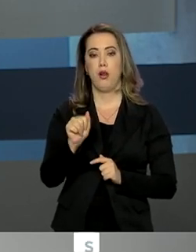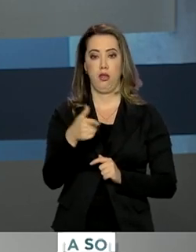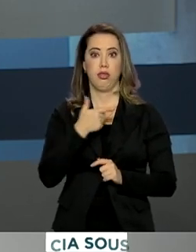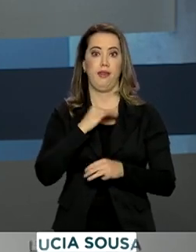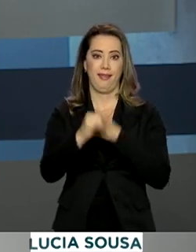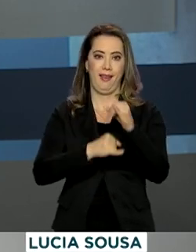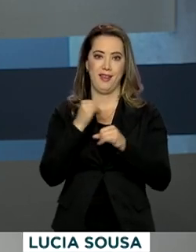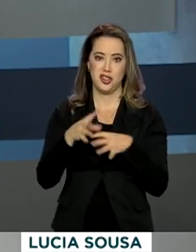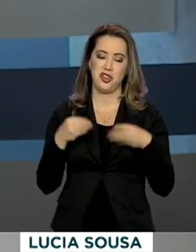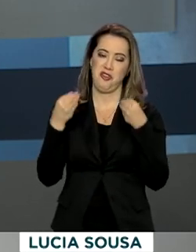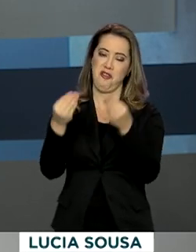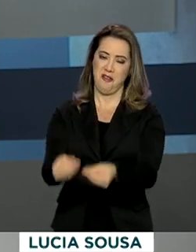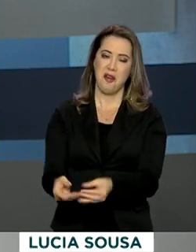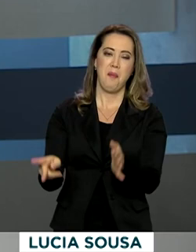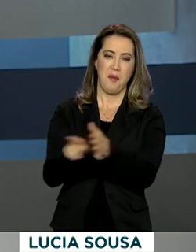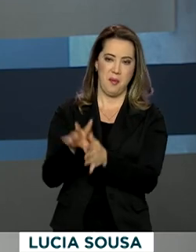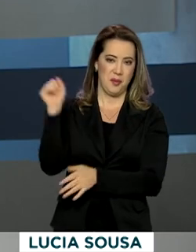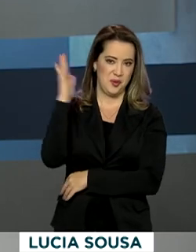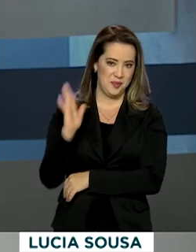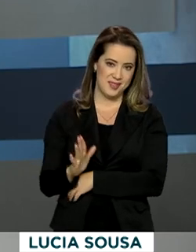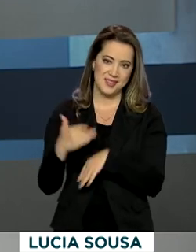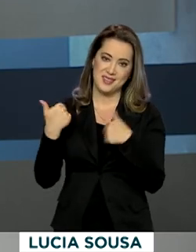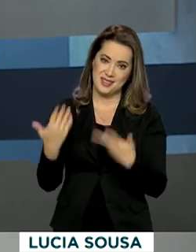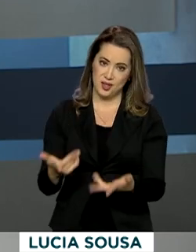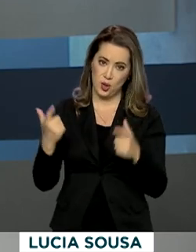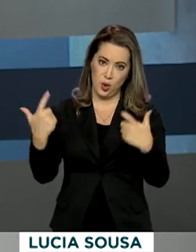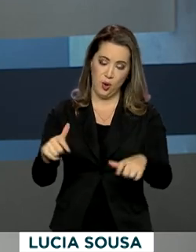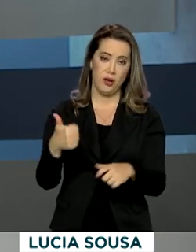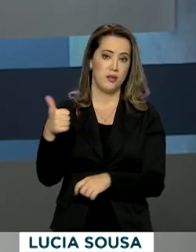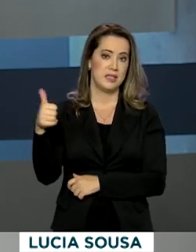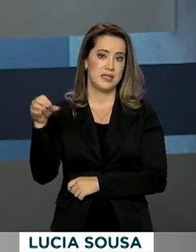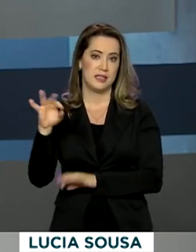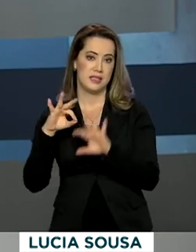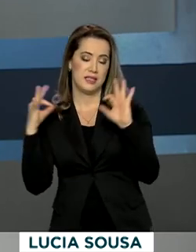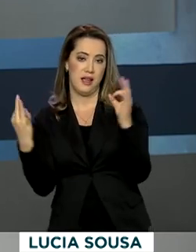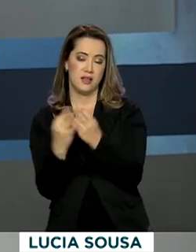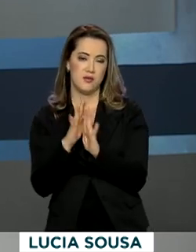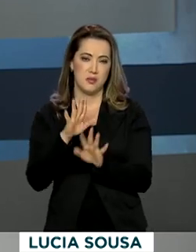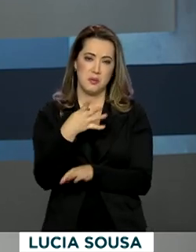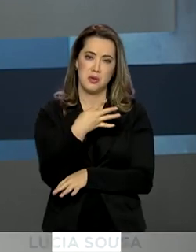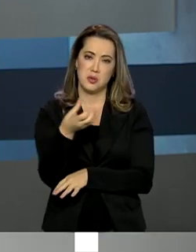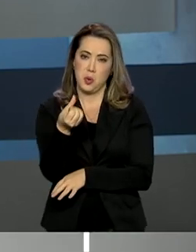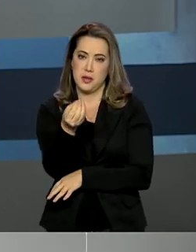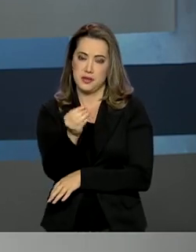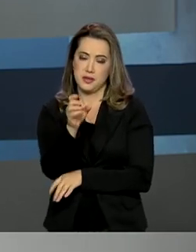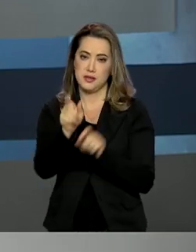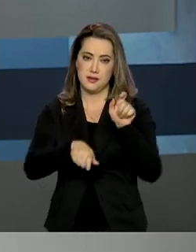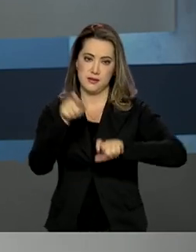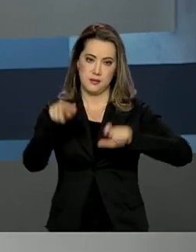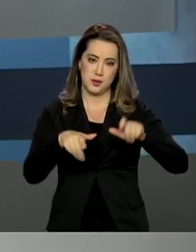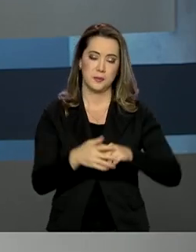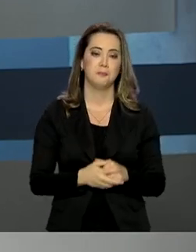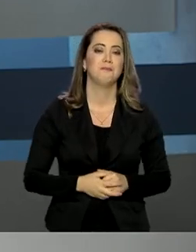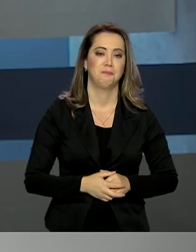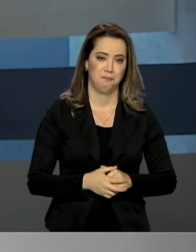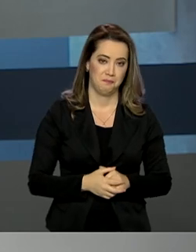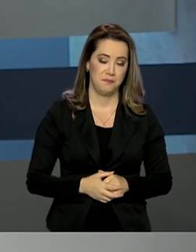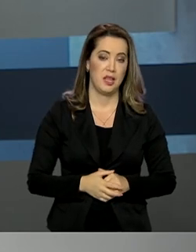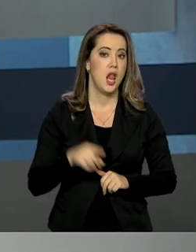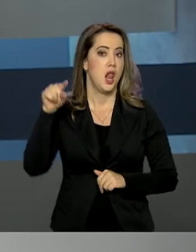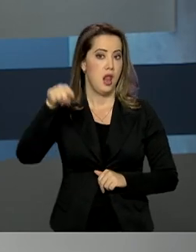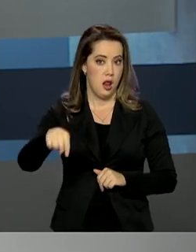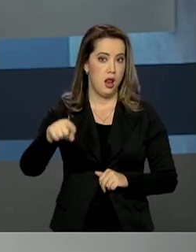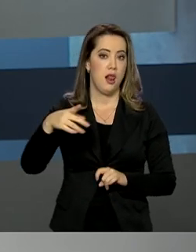de internet do programa with Brasil no local vivem 110 famílias e cerca de 460 pessoas no